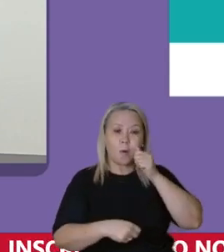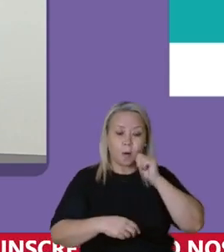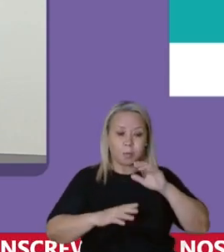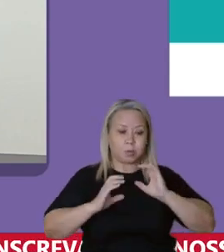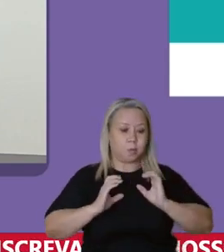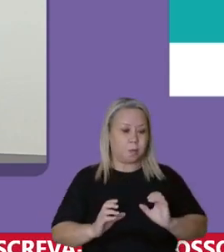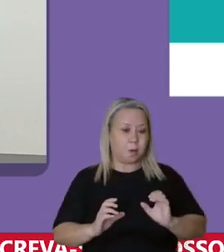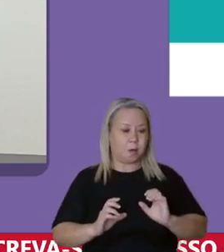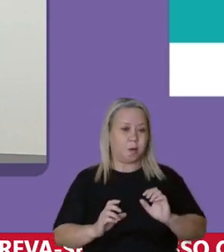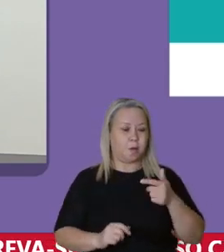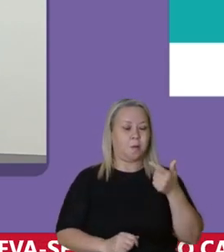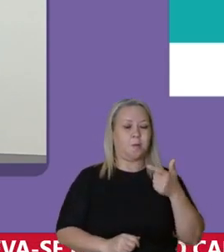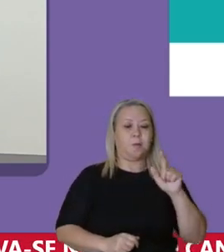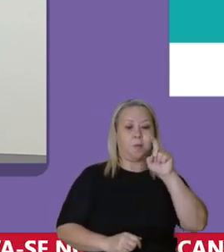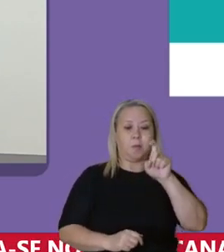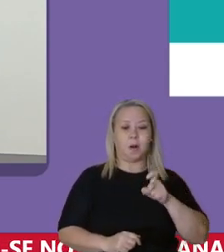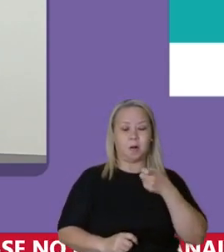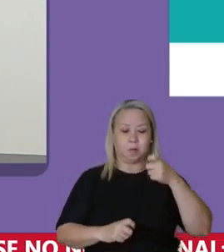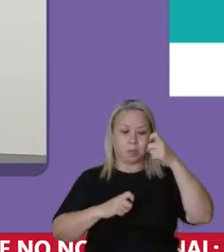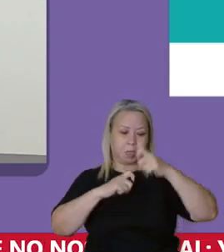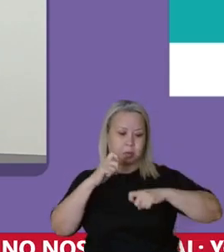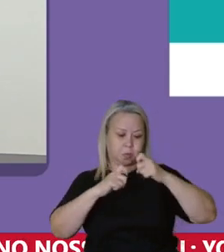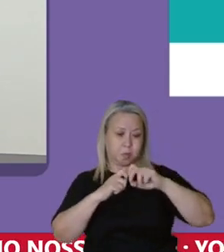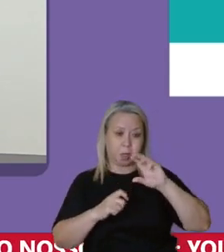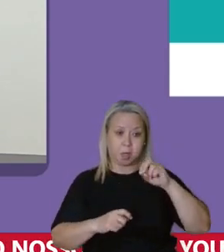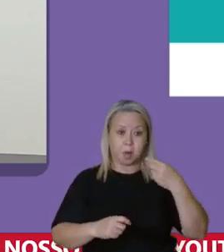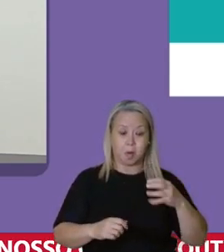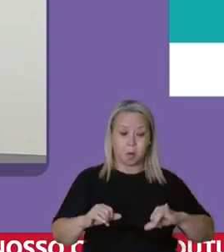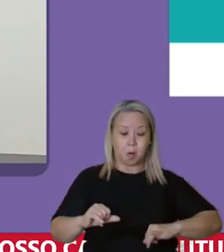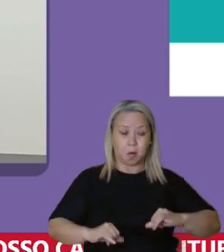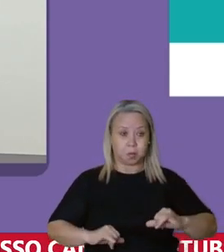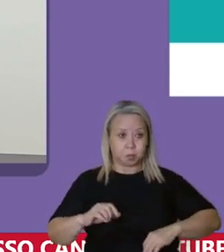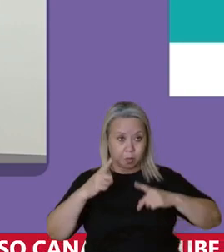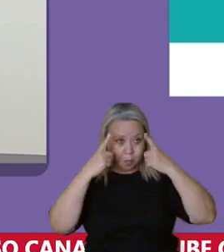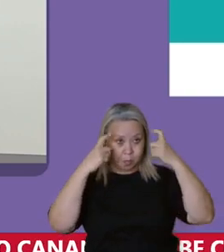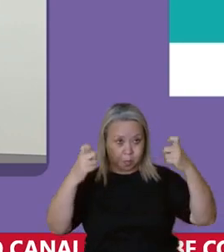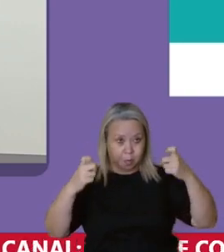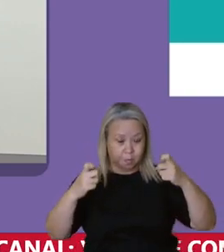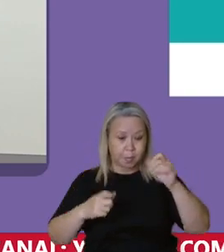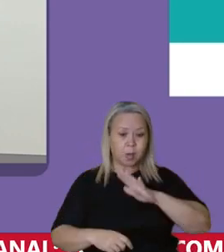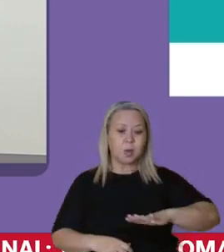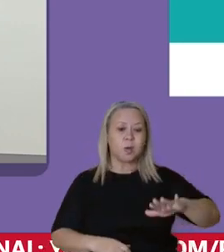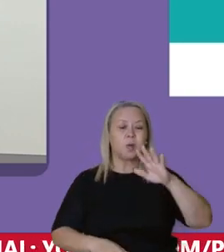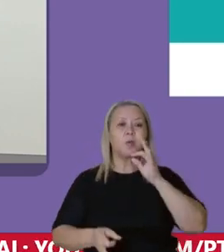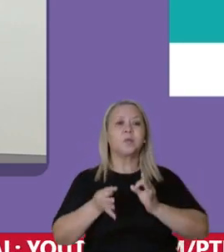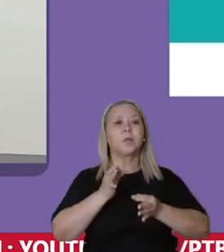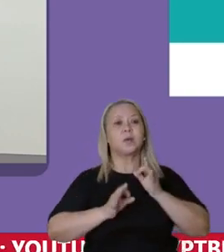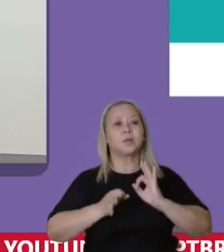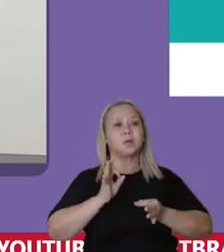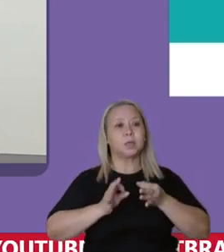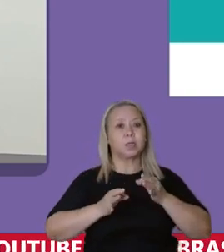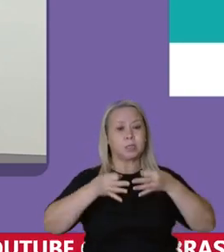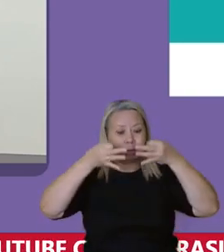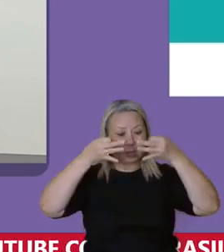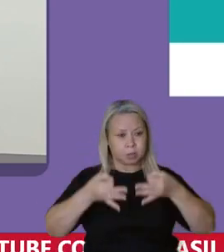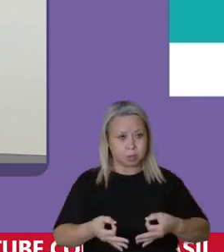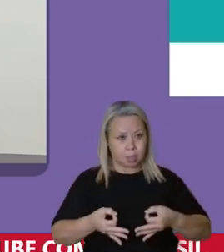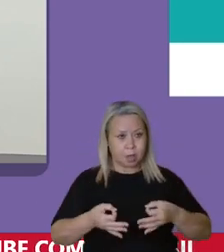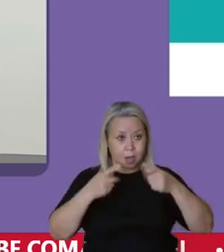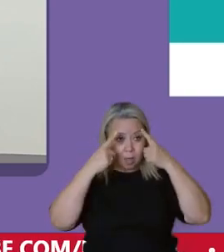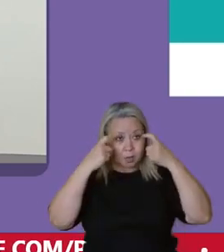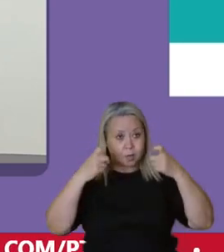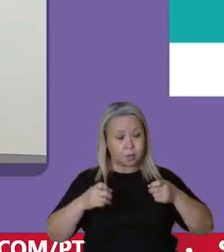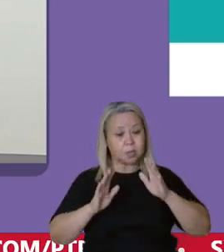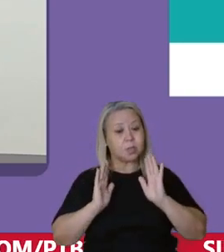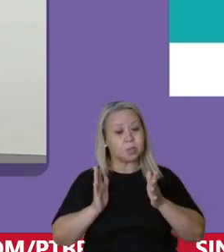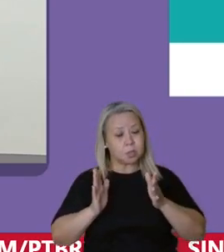seja estuprada, para que ela não sofra violência. E isso tudo é para justificar justamente as violências que ela